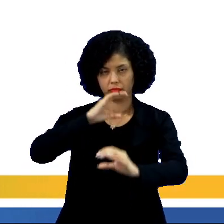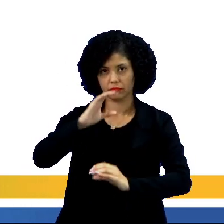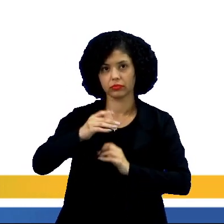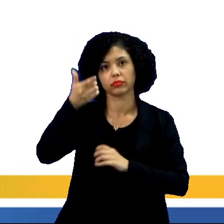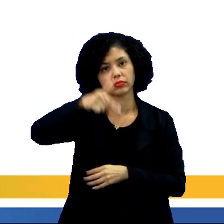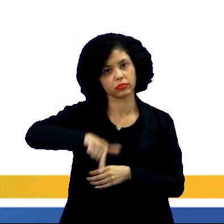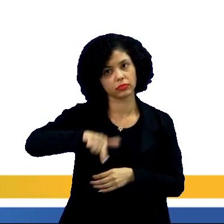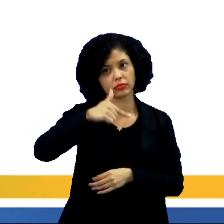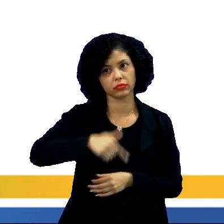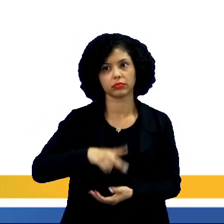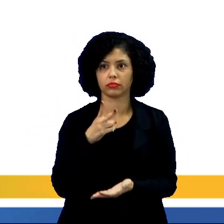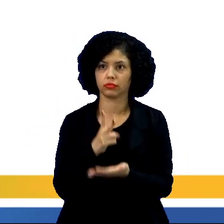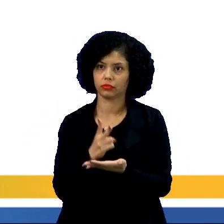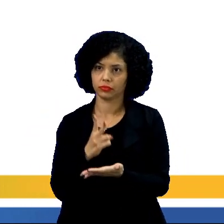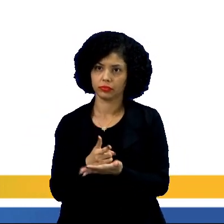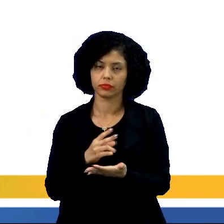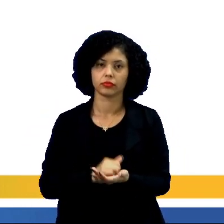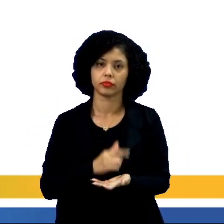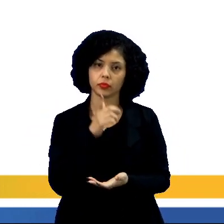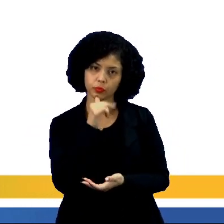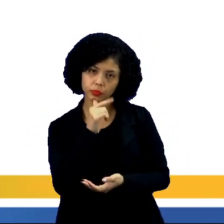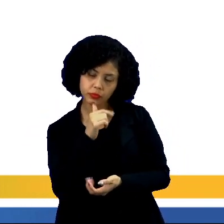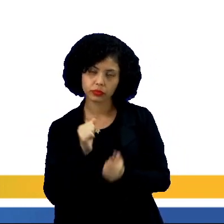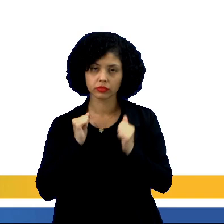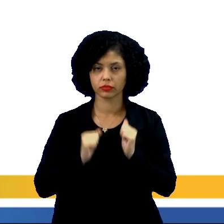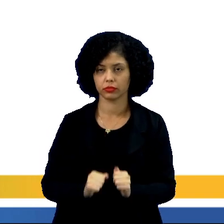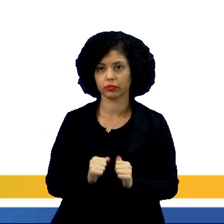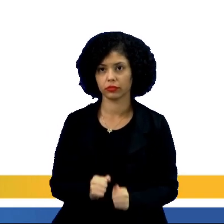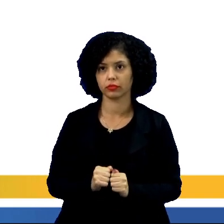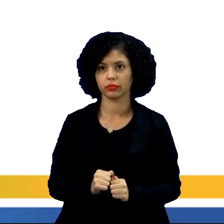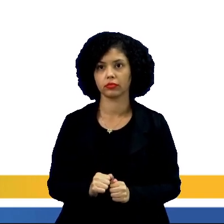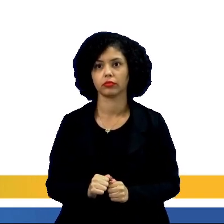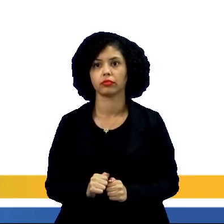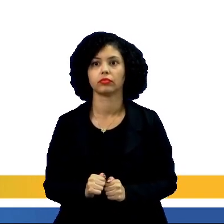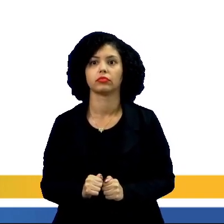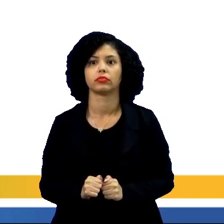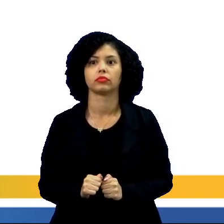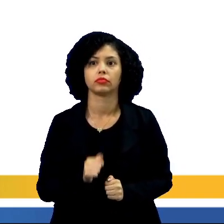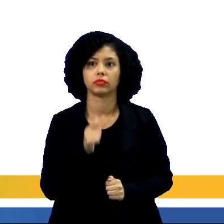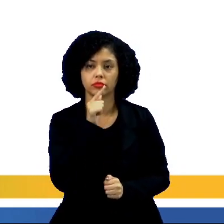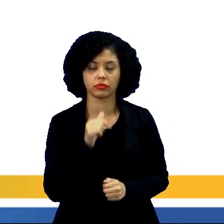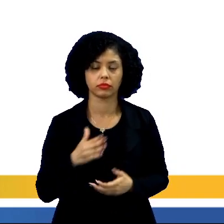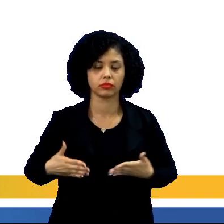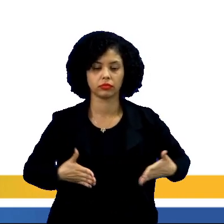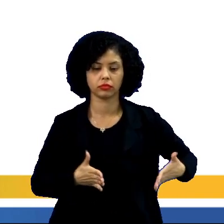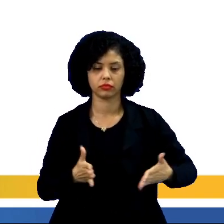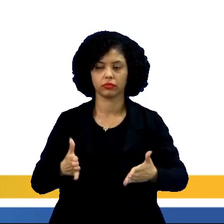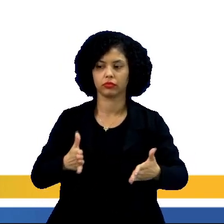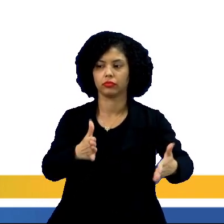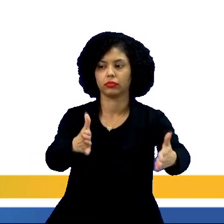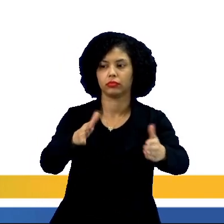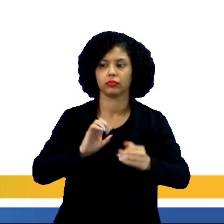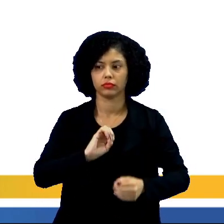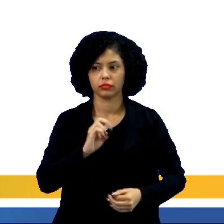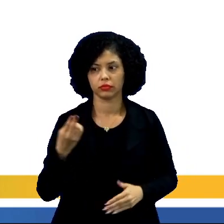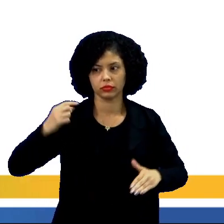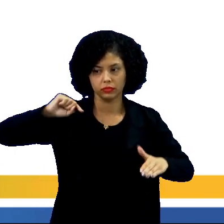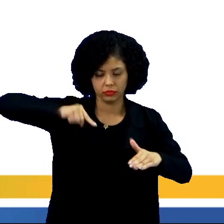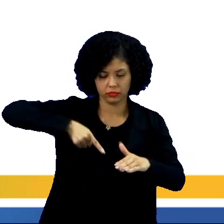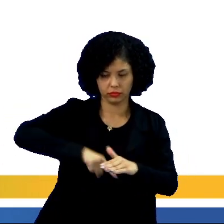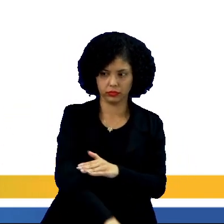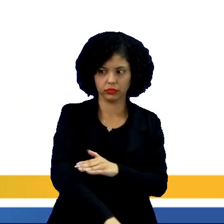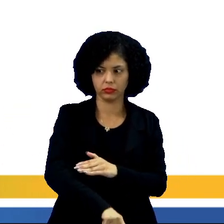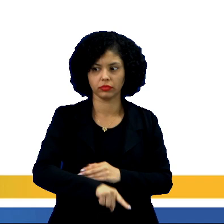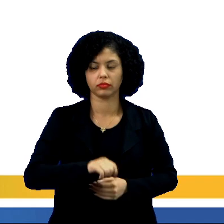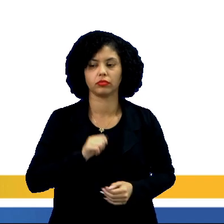vai se repetir. Essa água, ela pode, né, ir tanto ali pelo escoamento superficial, ou ali